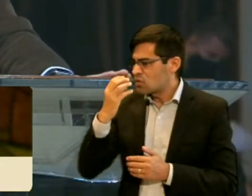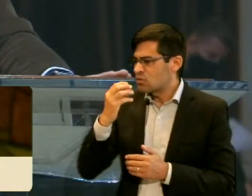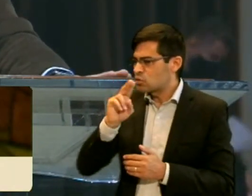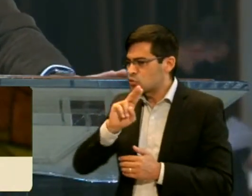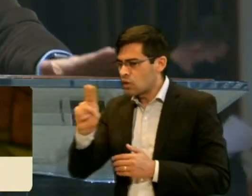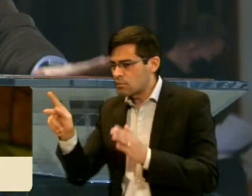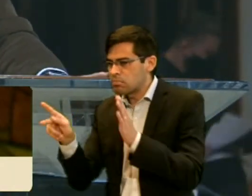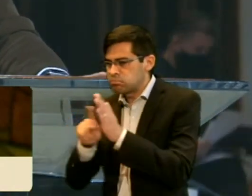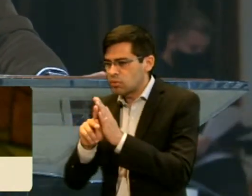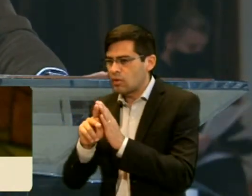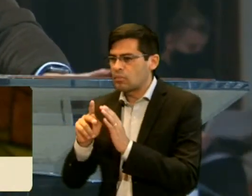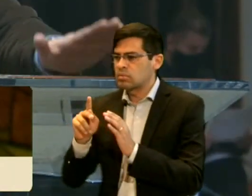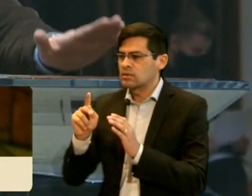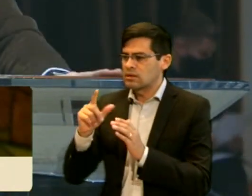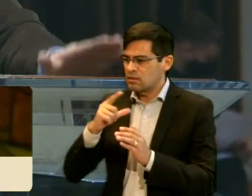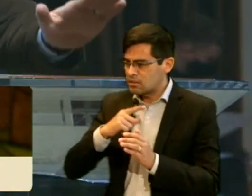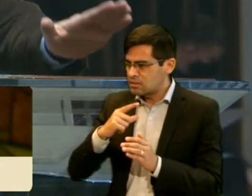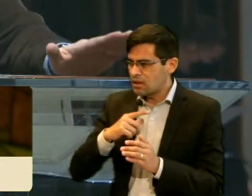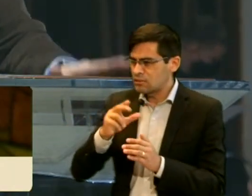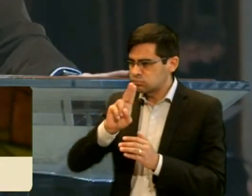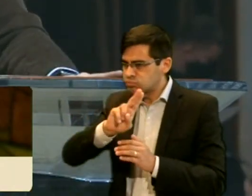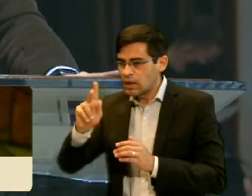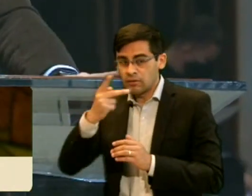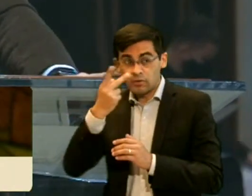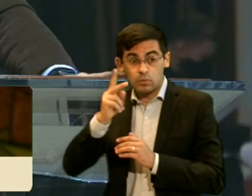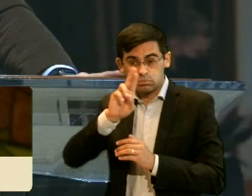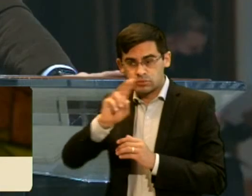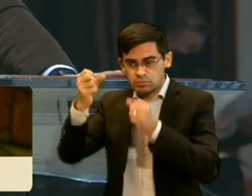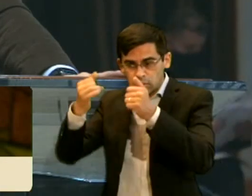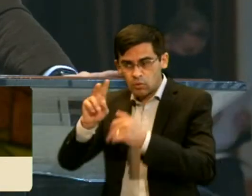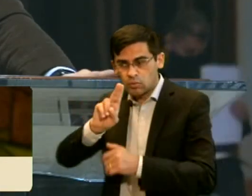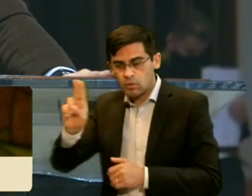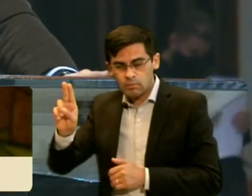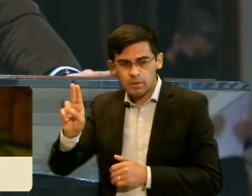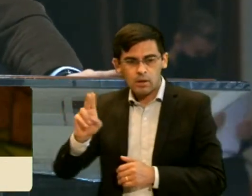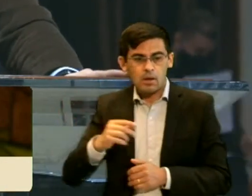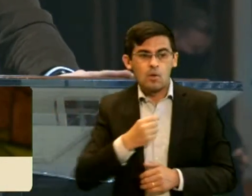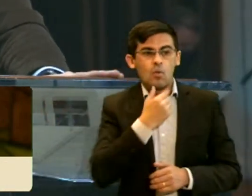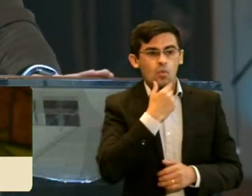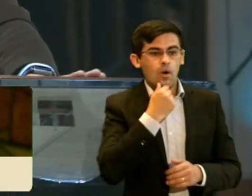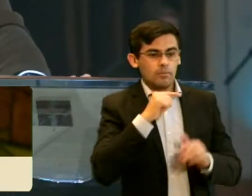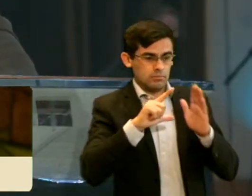assado. O nome do cachorro é Gatilho Silencioso. Aí o